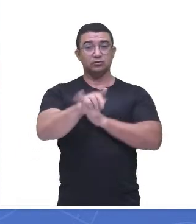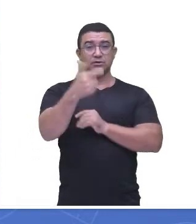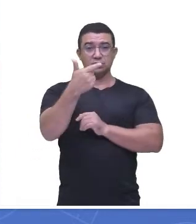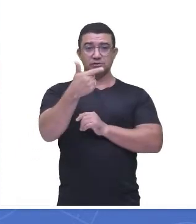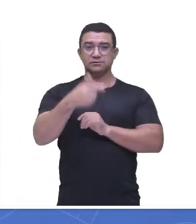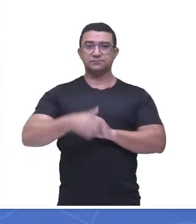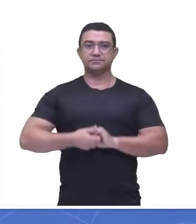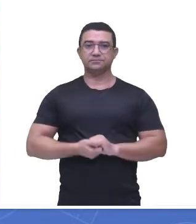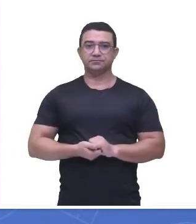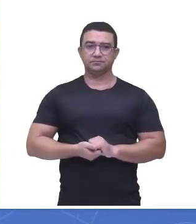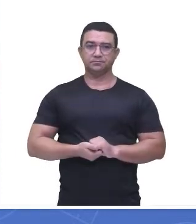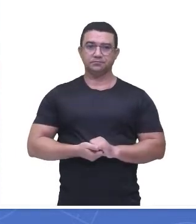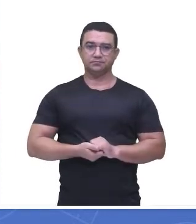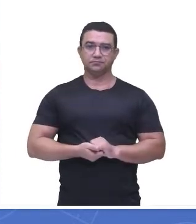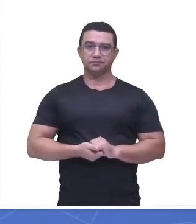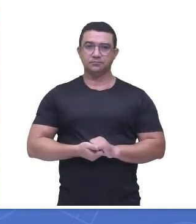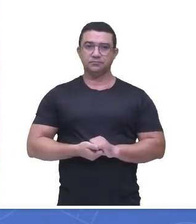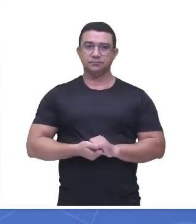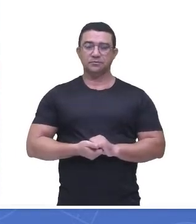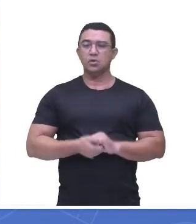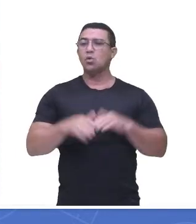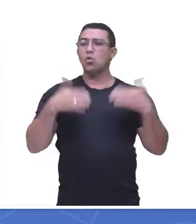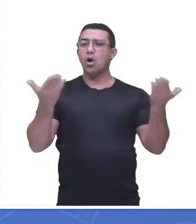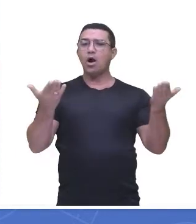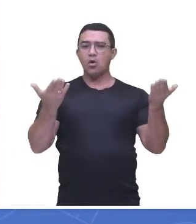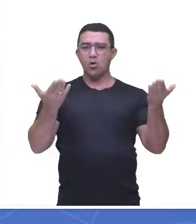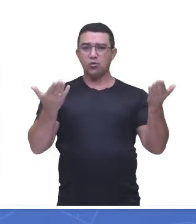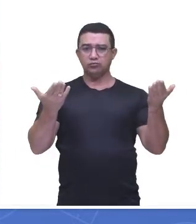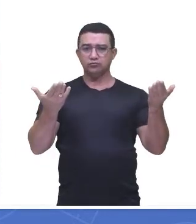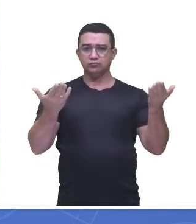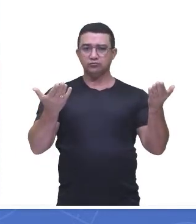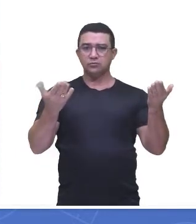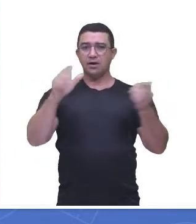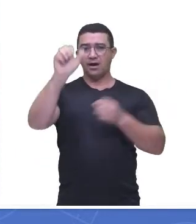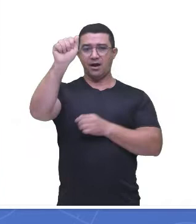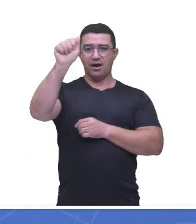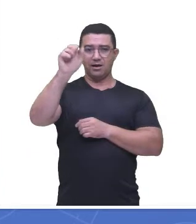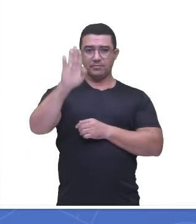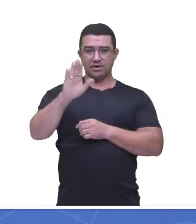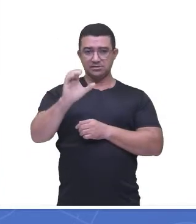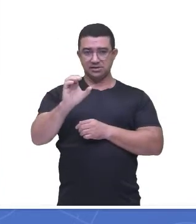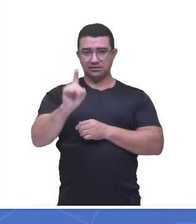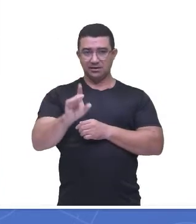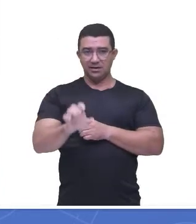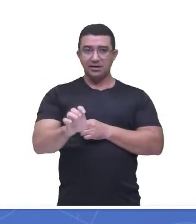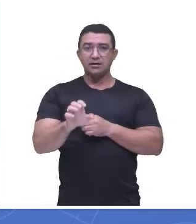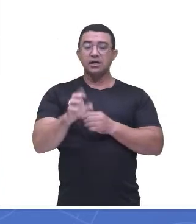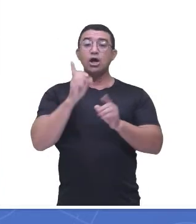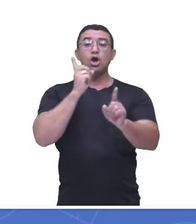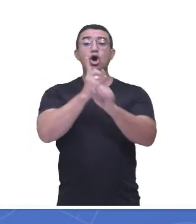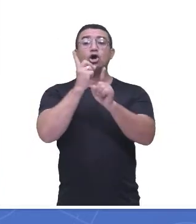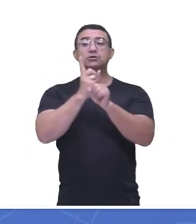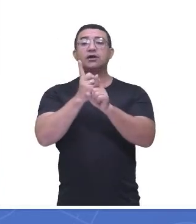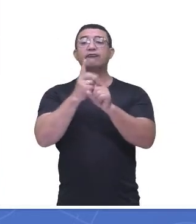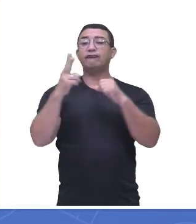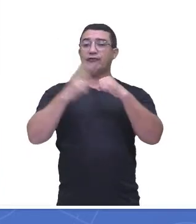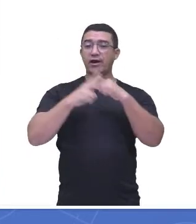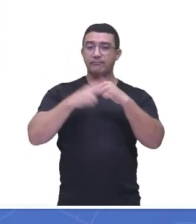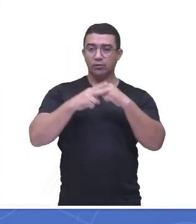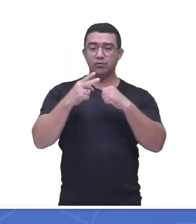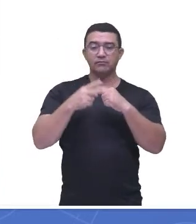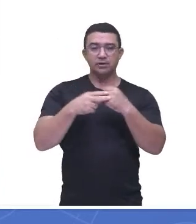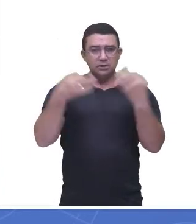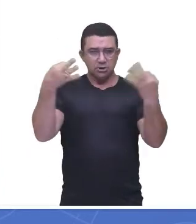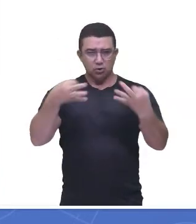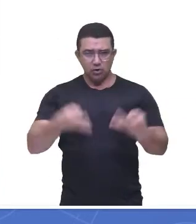segunda questão diz o seguinte: em que alternativa se encontram os verbos regulares